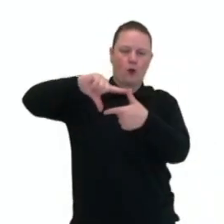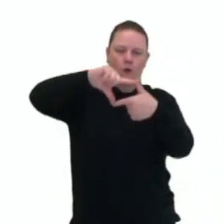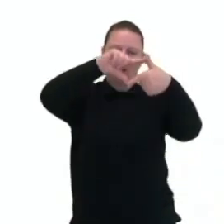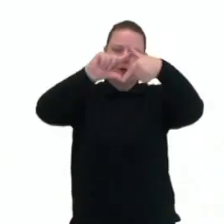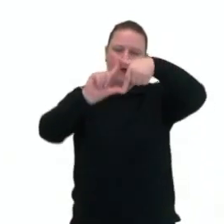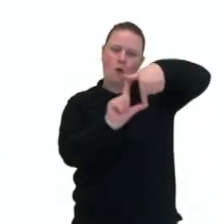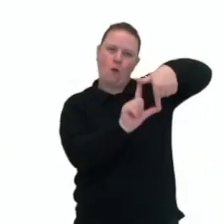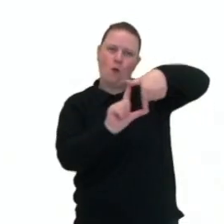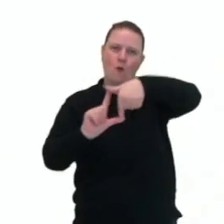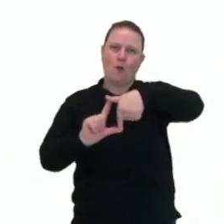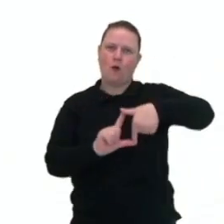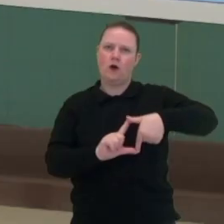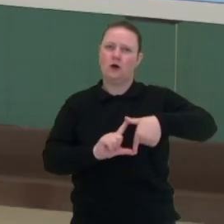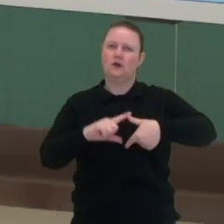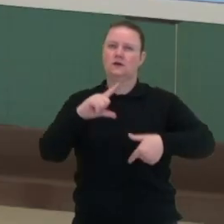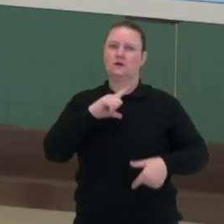dimensões